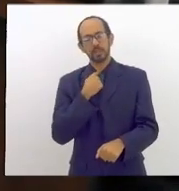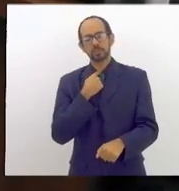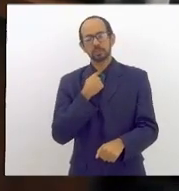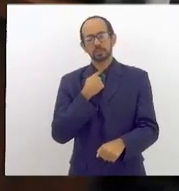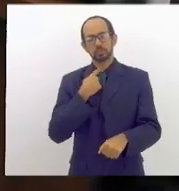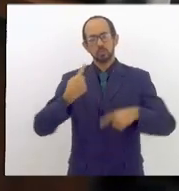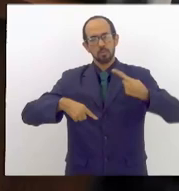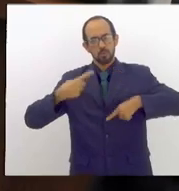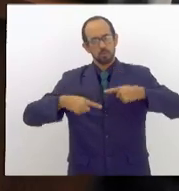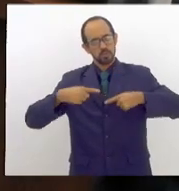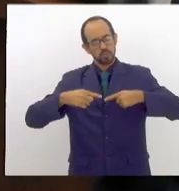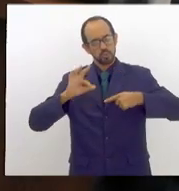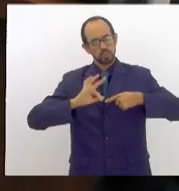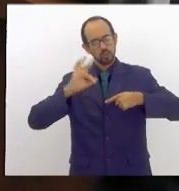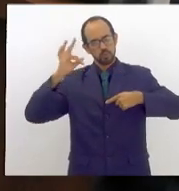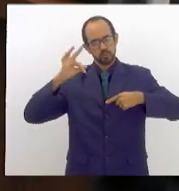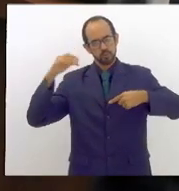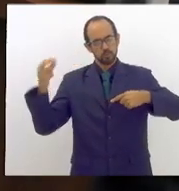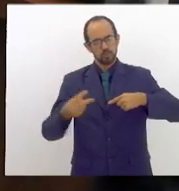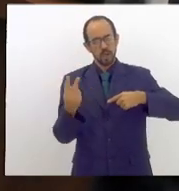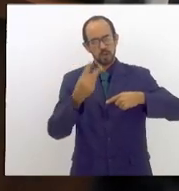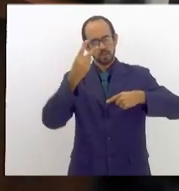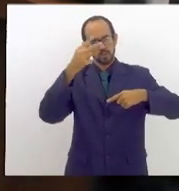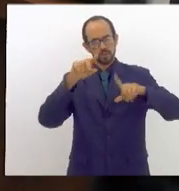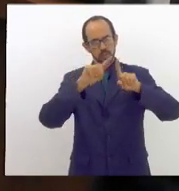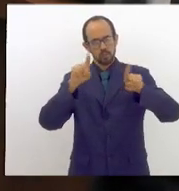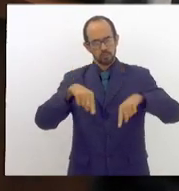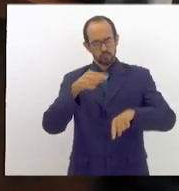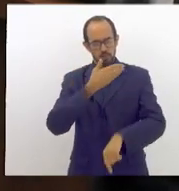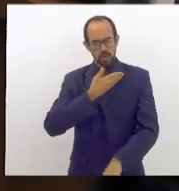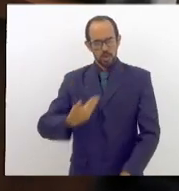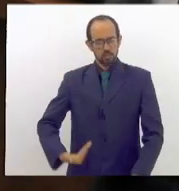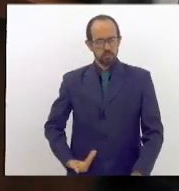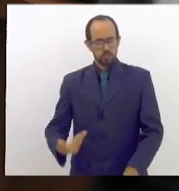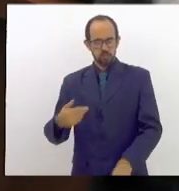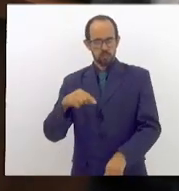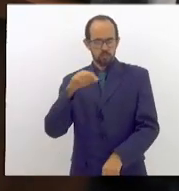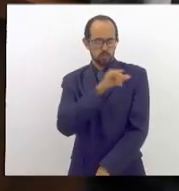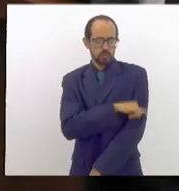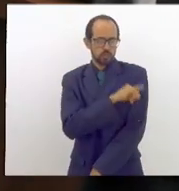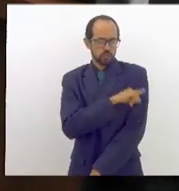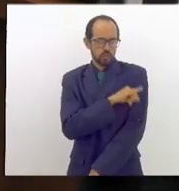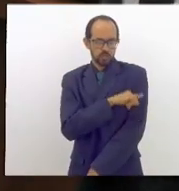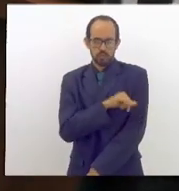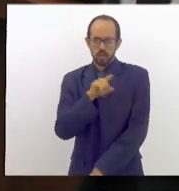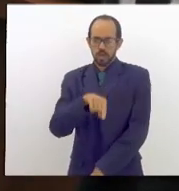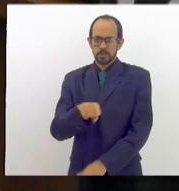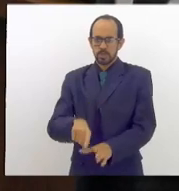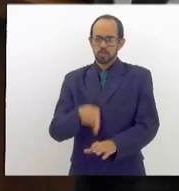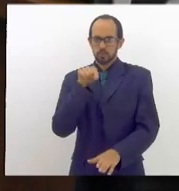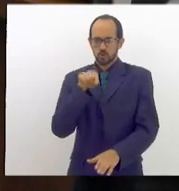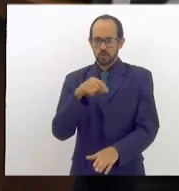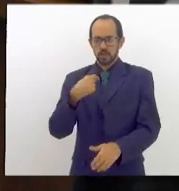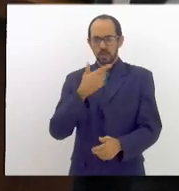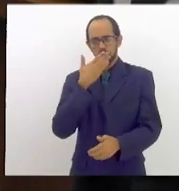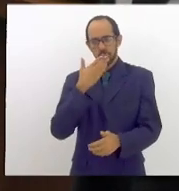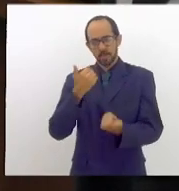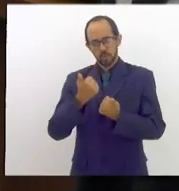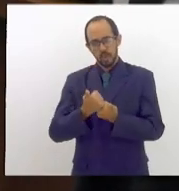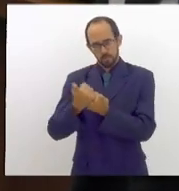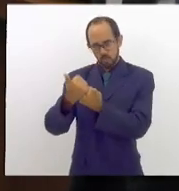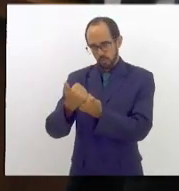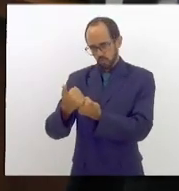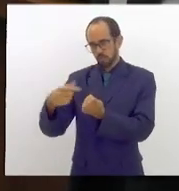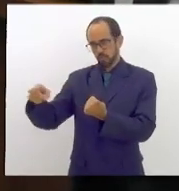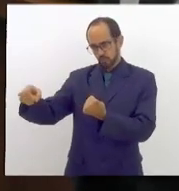a política de longo prazo de valorização dos servidor de servidores do Estado do Rio de Janeiro esse destaque Deputado André celiano cuja apoio eu peço também já que você seleção